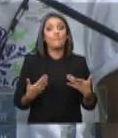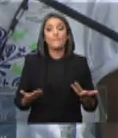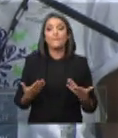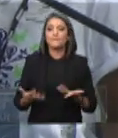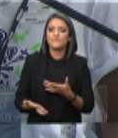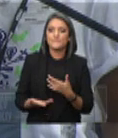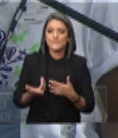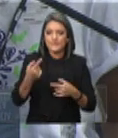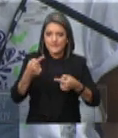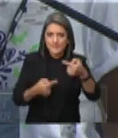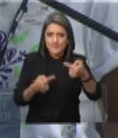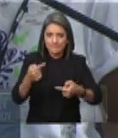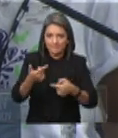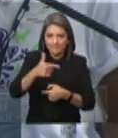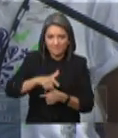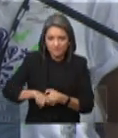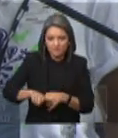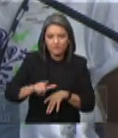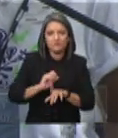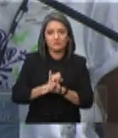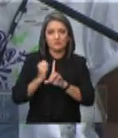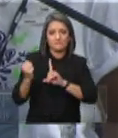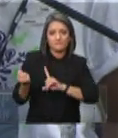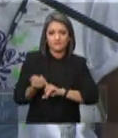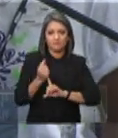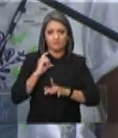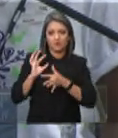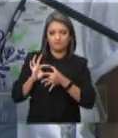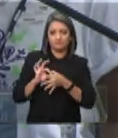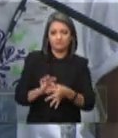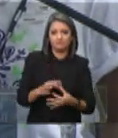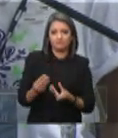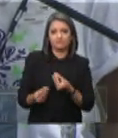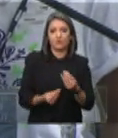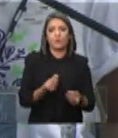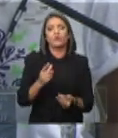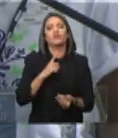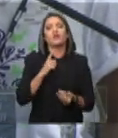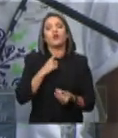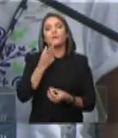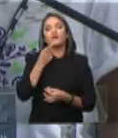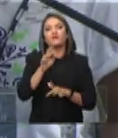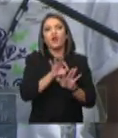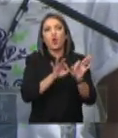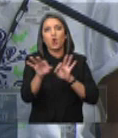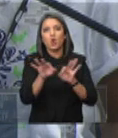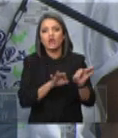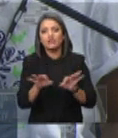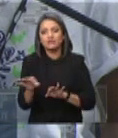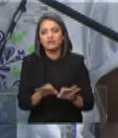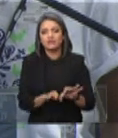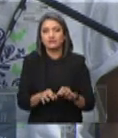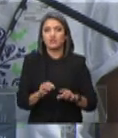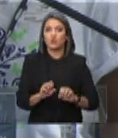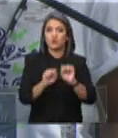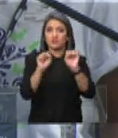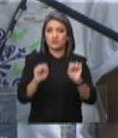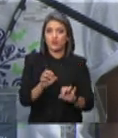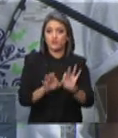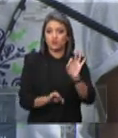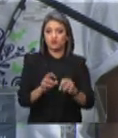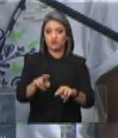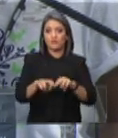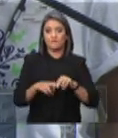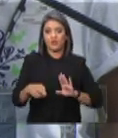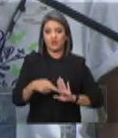recuperar a discussão das políticas sociais o seu contexto conjuntural para tratarmos da reorganização do sistema de Justiça através